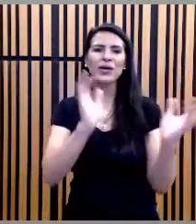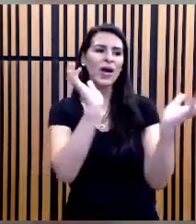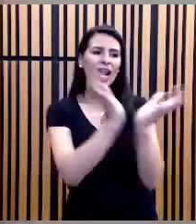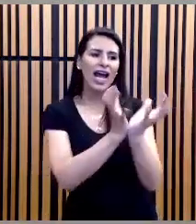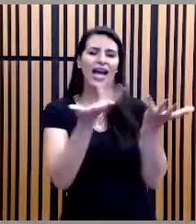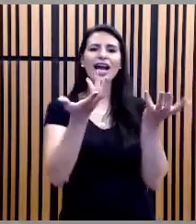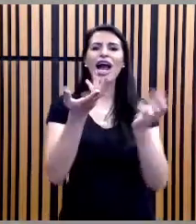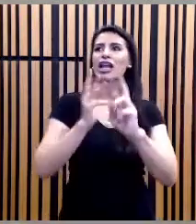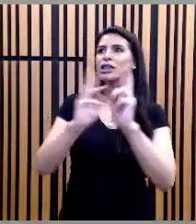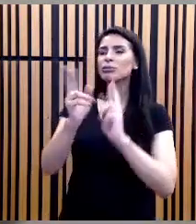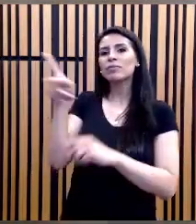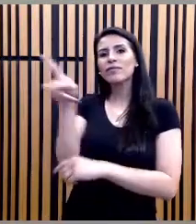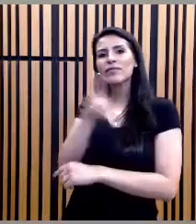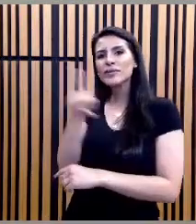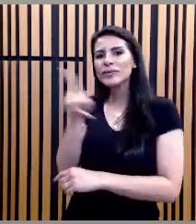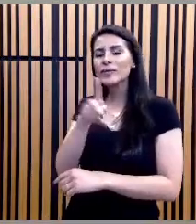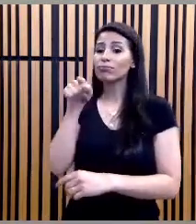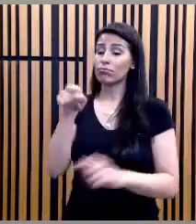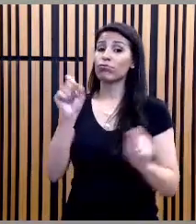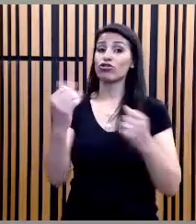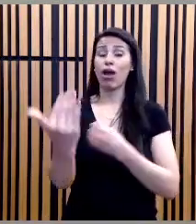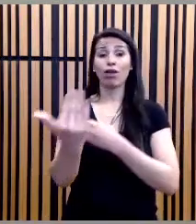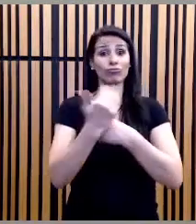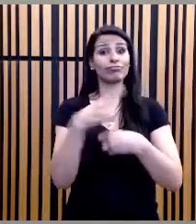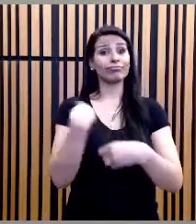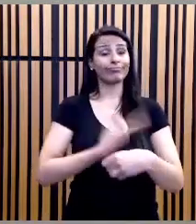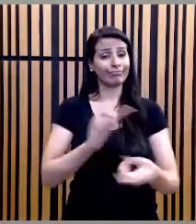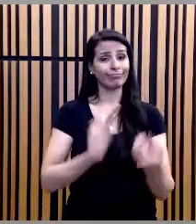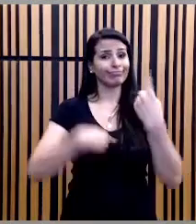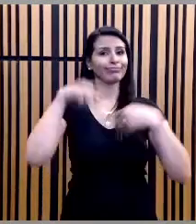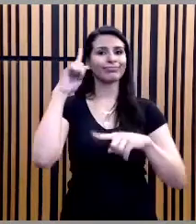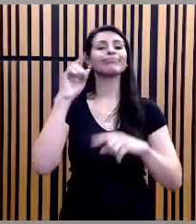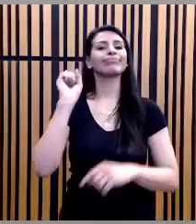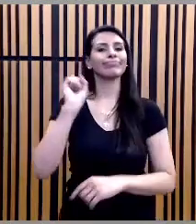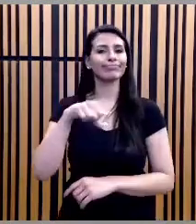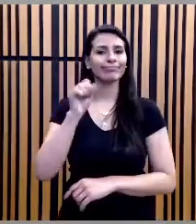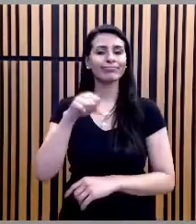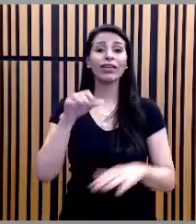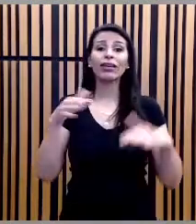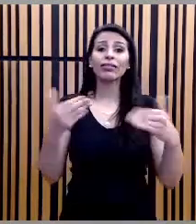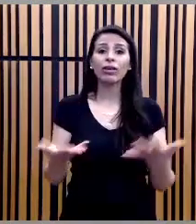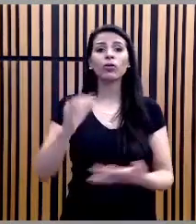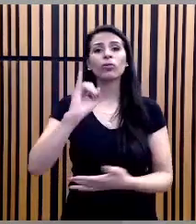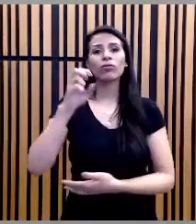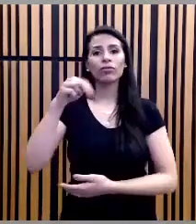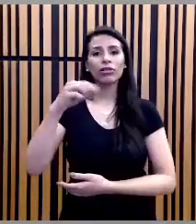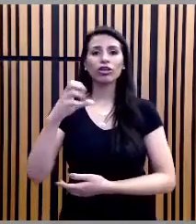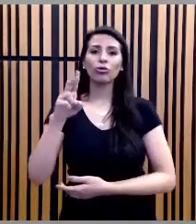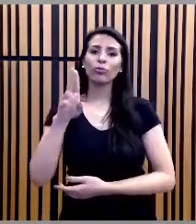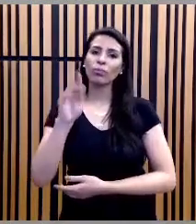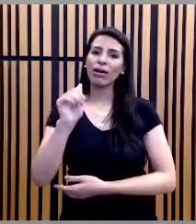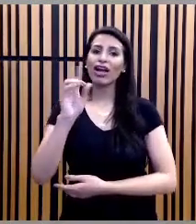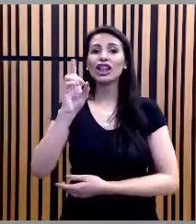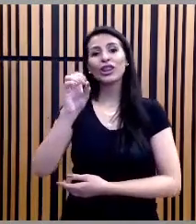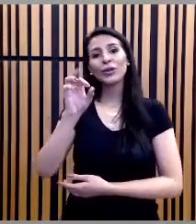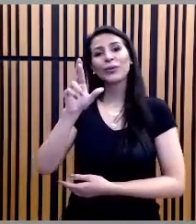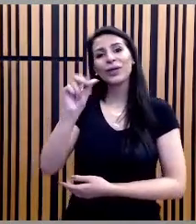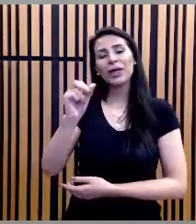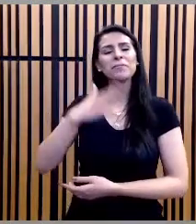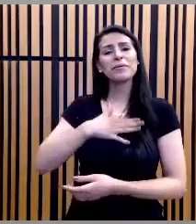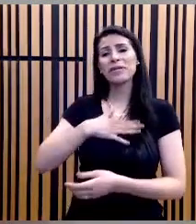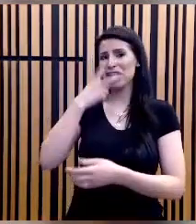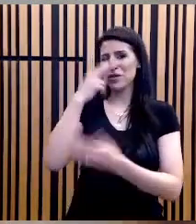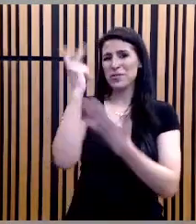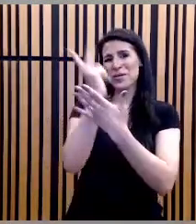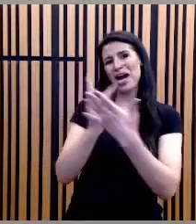o professor, ele pode nos levar muito longe, né? Então, a incubadora, para mim, ela continua sendo aquela figura ali